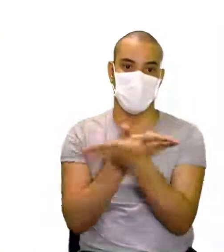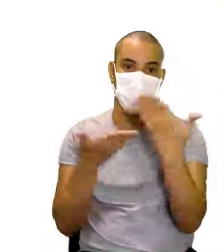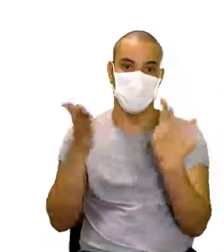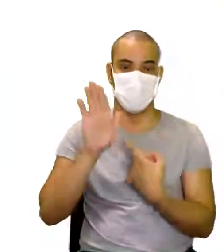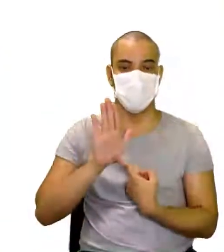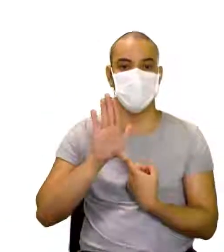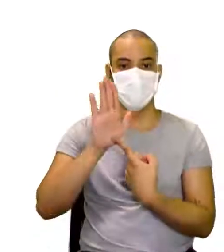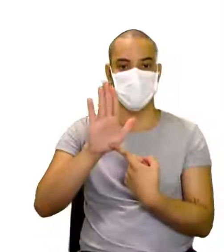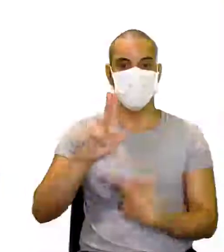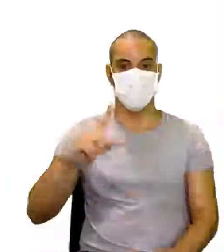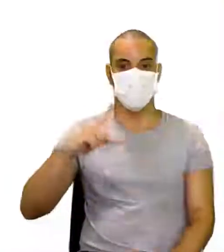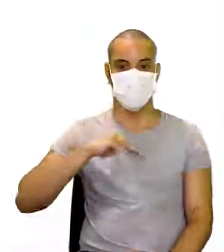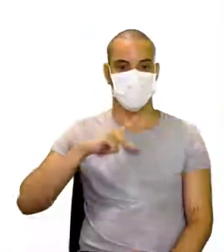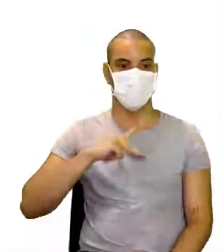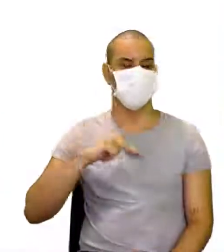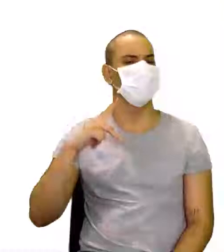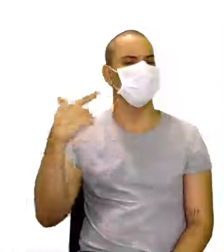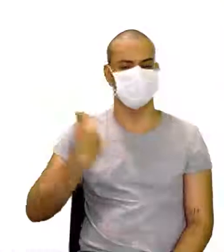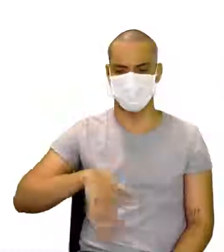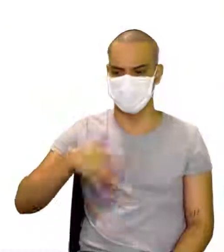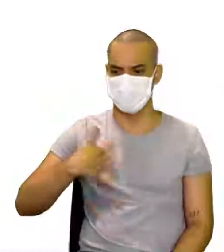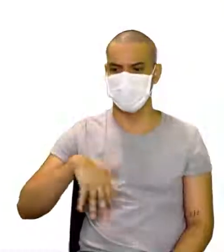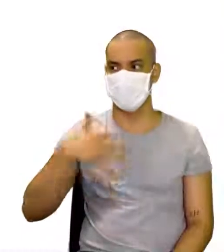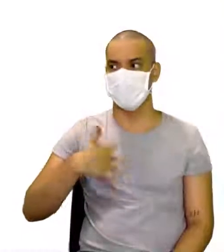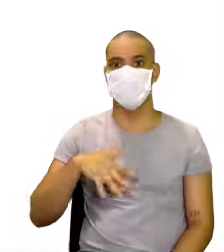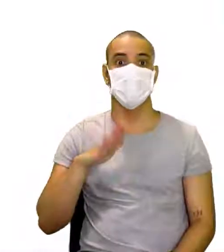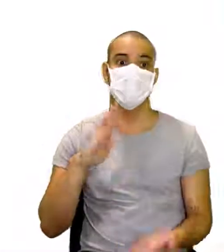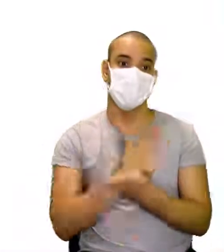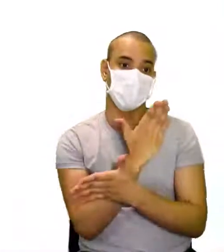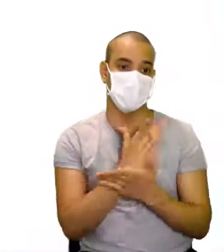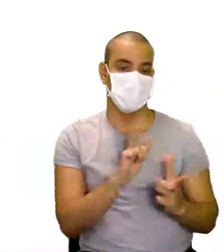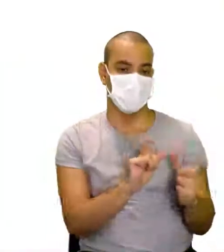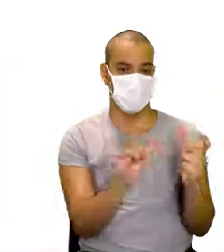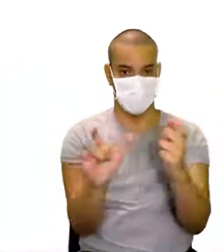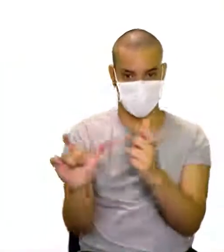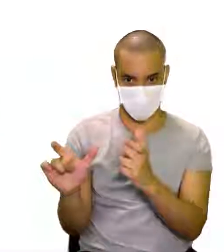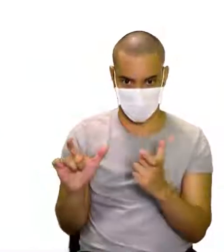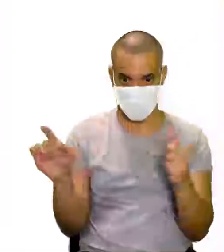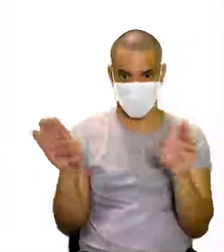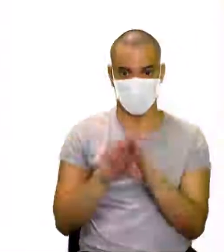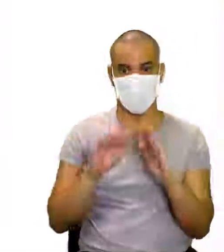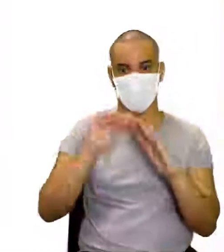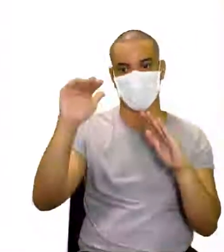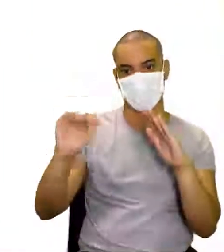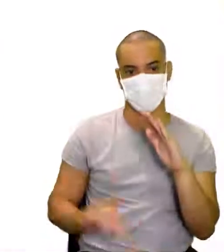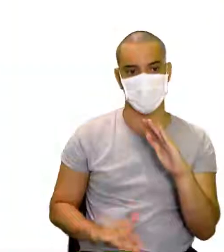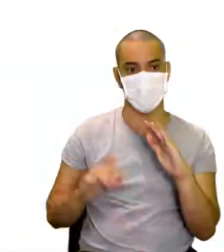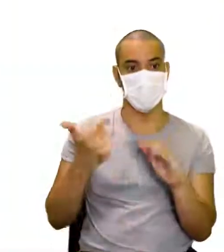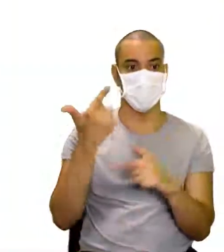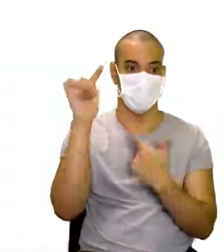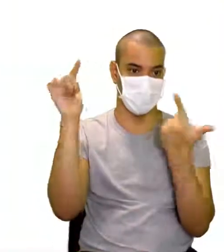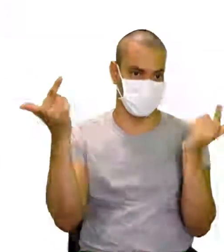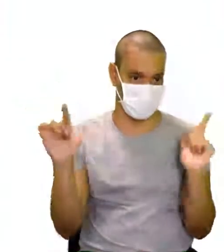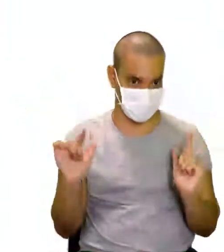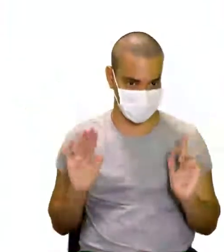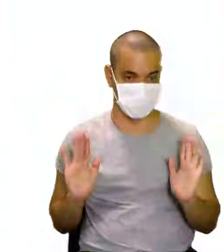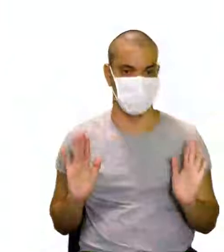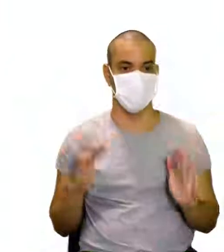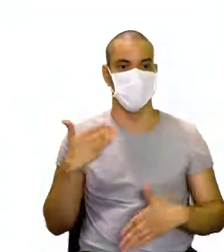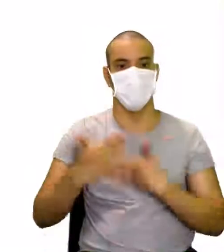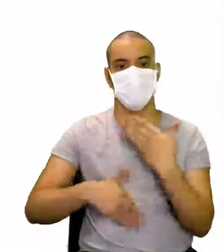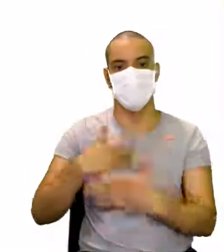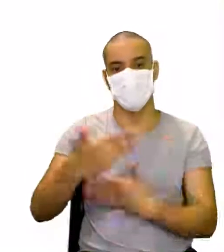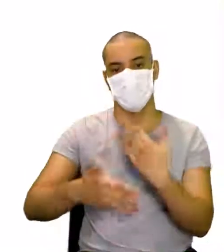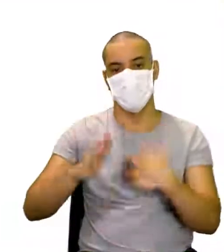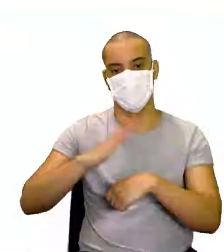mostrar-se particularmente intensa em determinadas regiões e menos intensa em outras ao longo